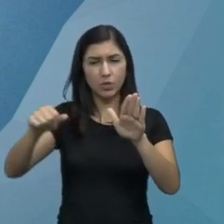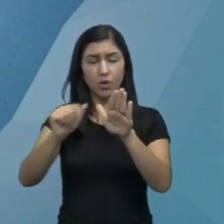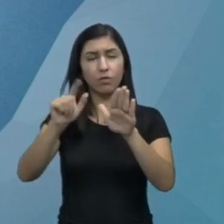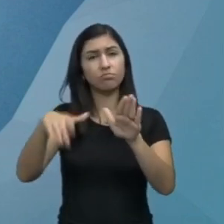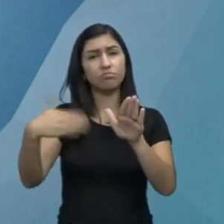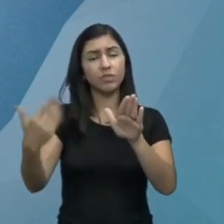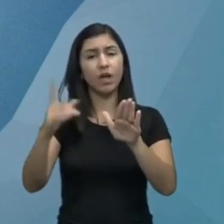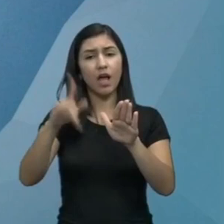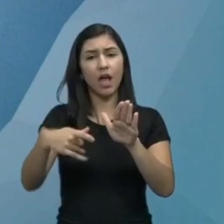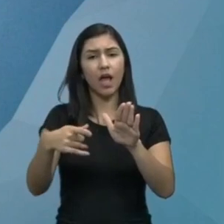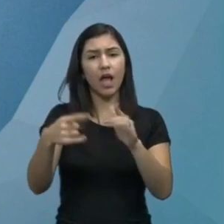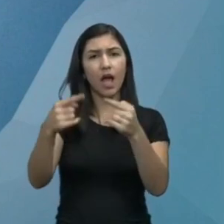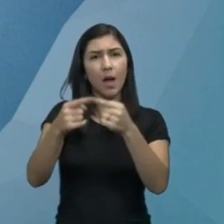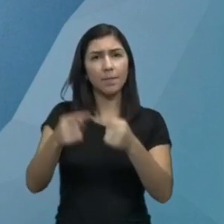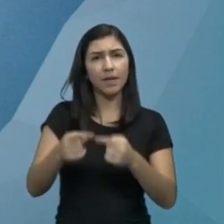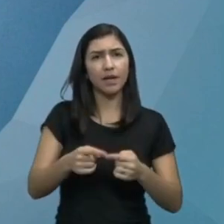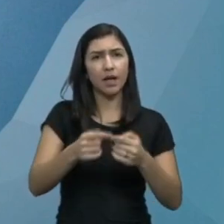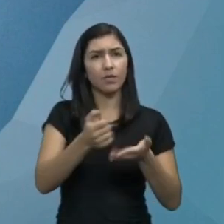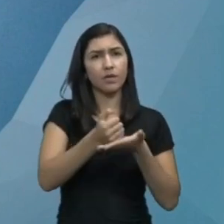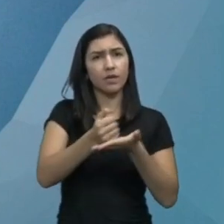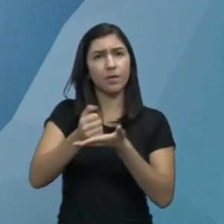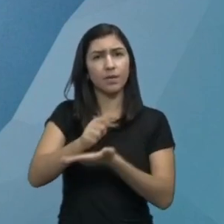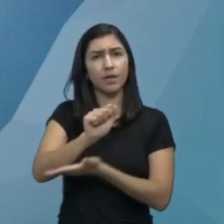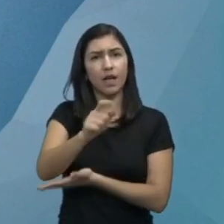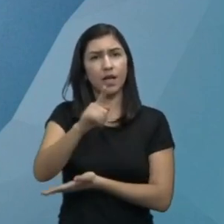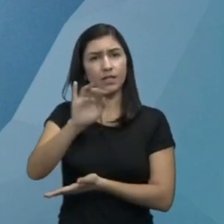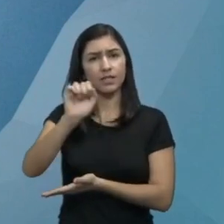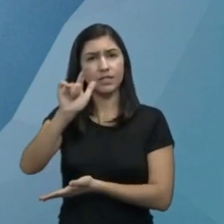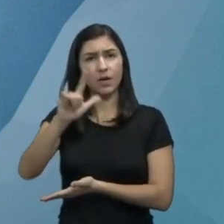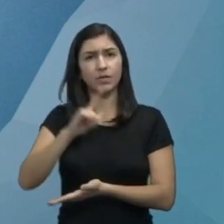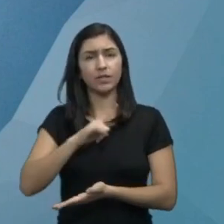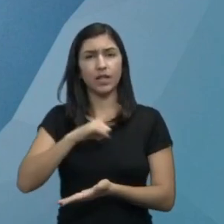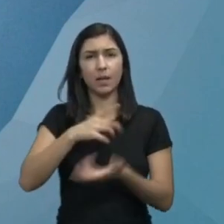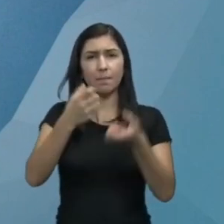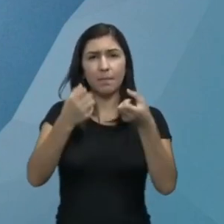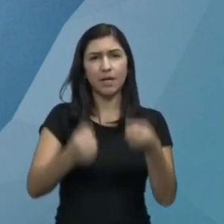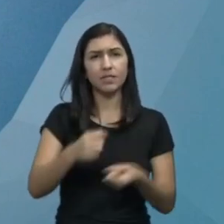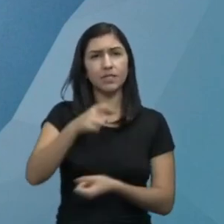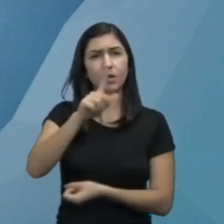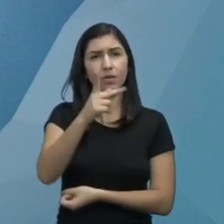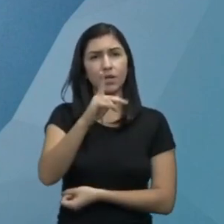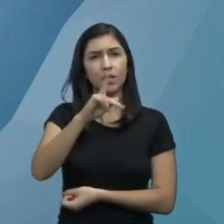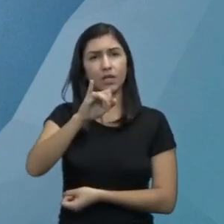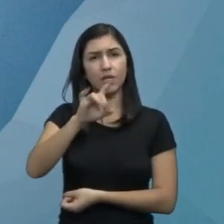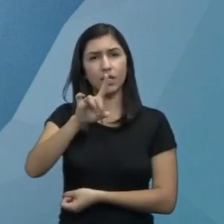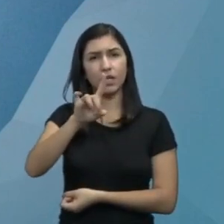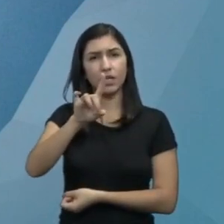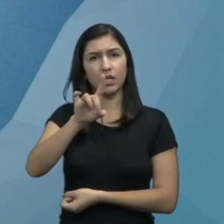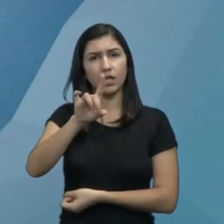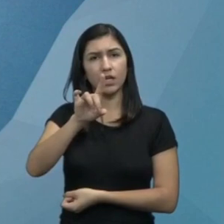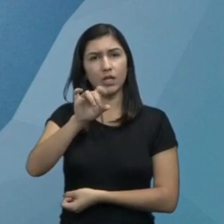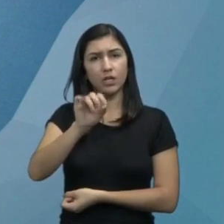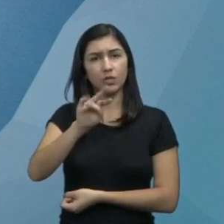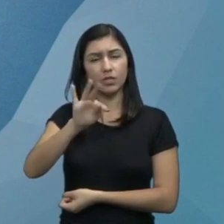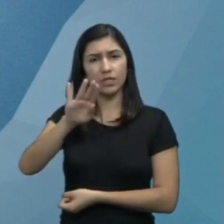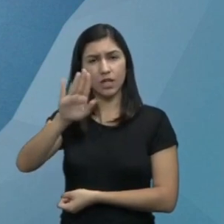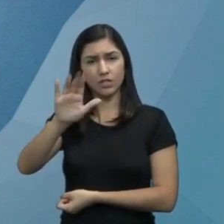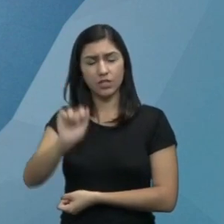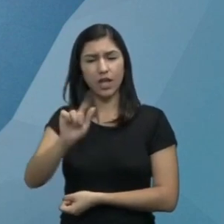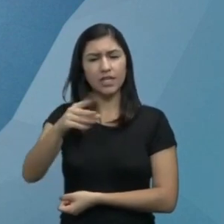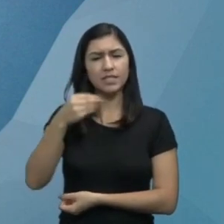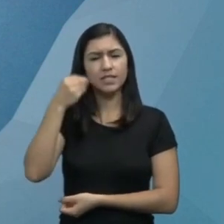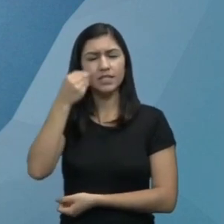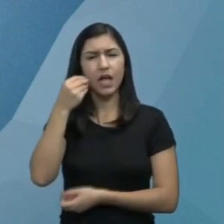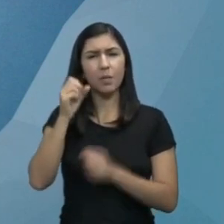é aplicado um carregamento axial seguido por uma pressão hidrostática sobre o corpo de prova. Este ensaio pode